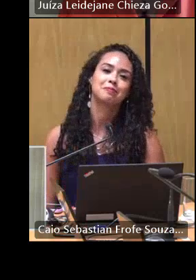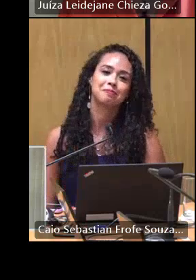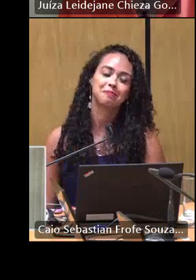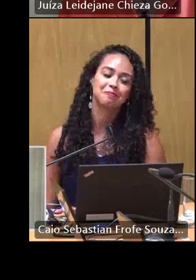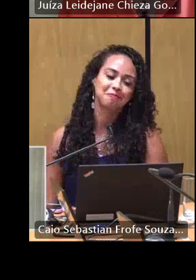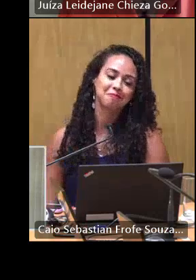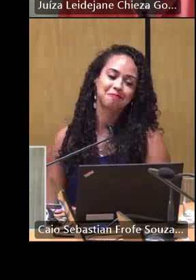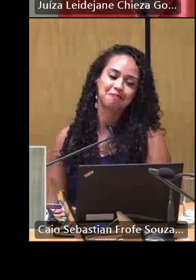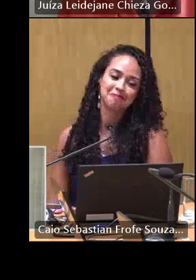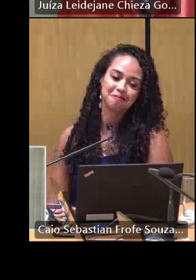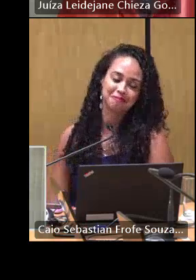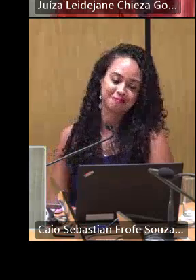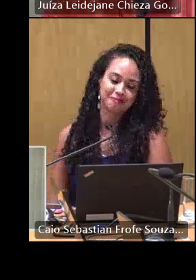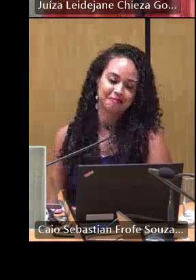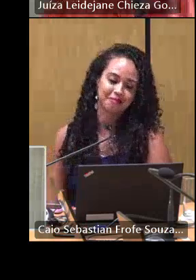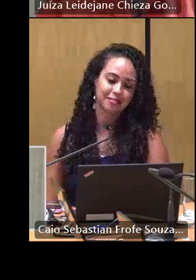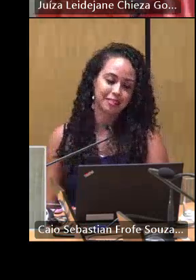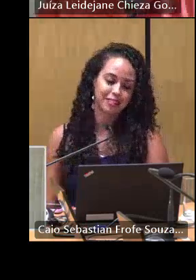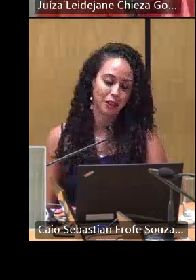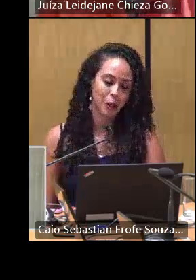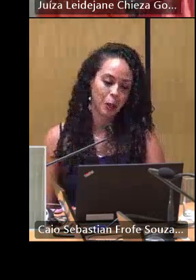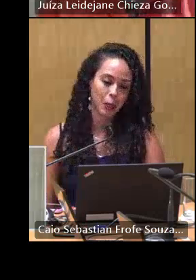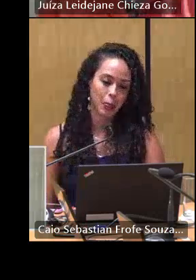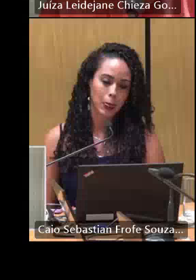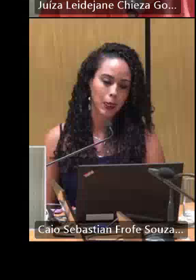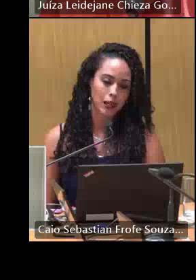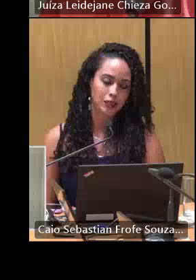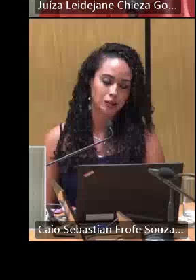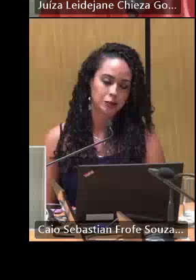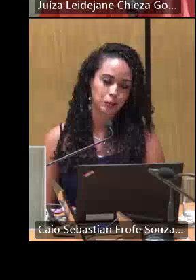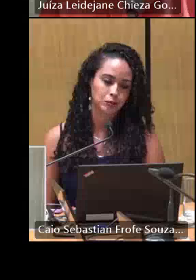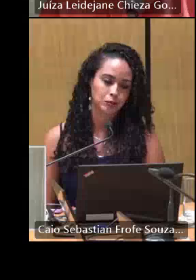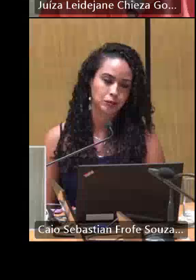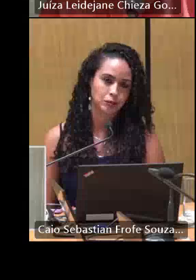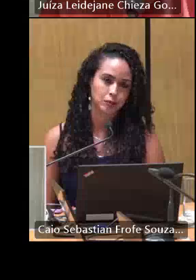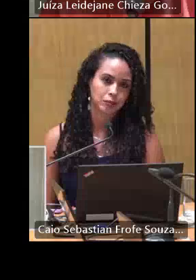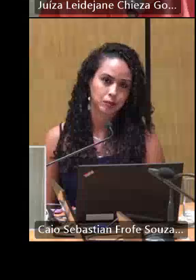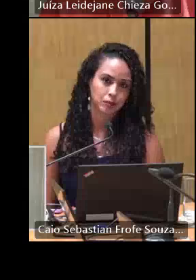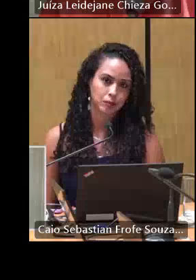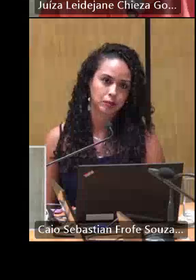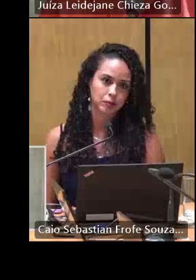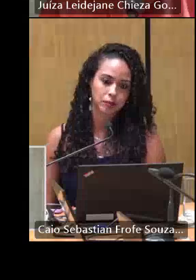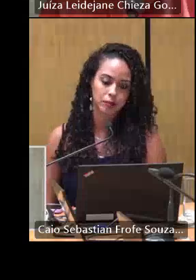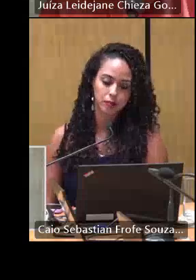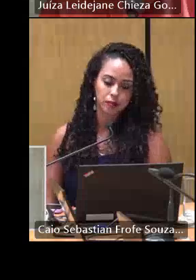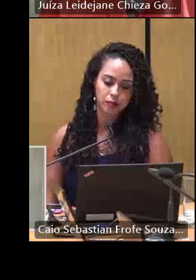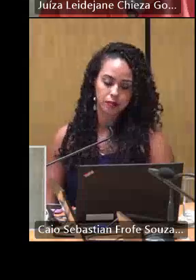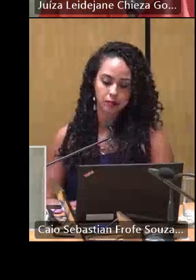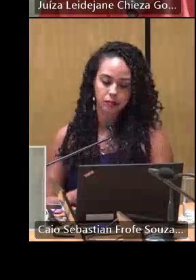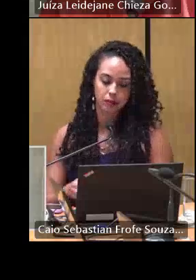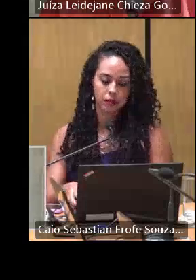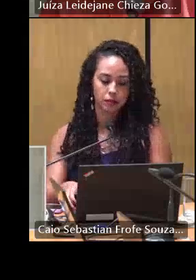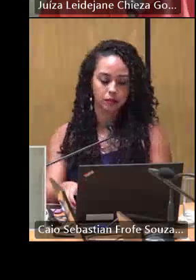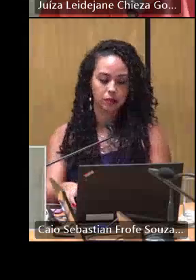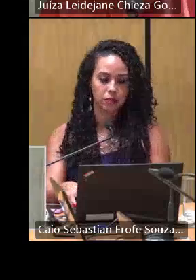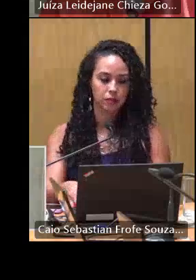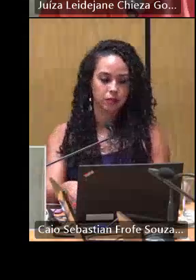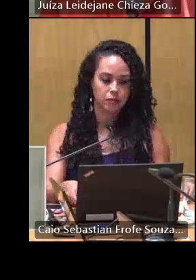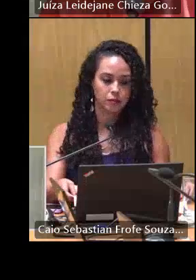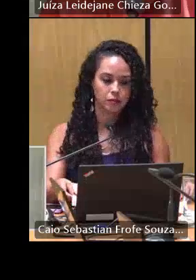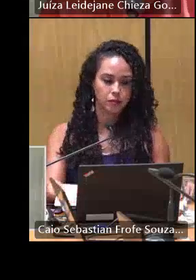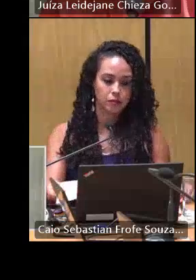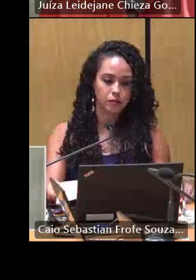2011 a memória da escravidão trouxe à tona um local símbolo da diáspora africana recebendo título de Patrimônio da